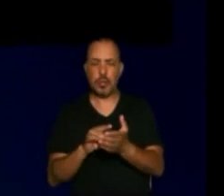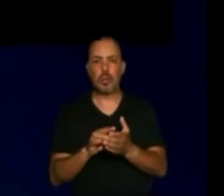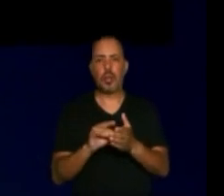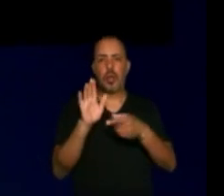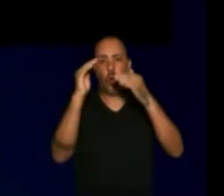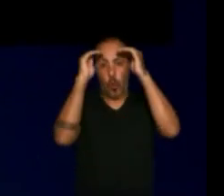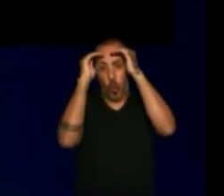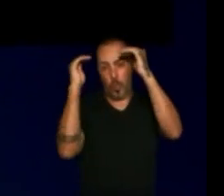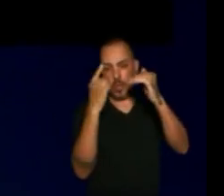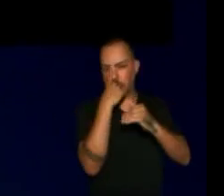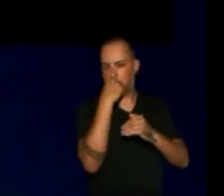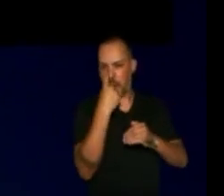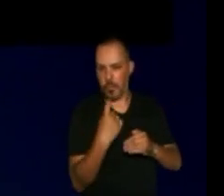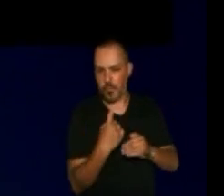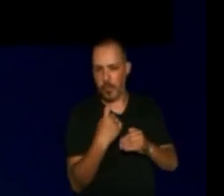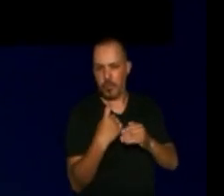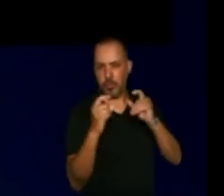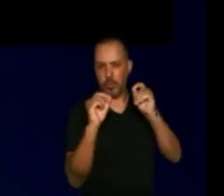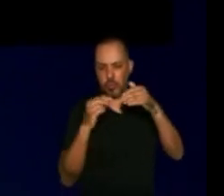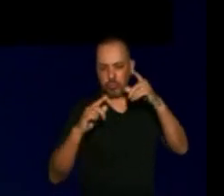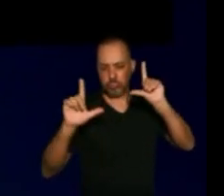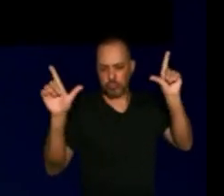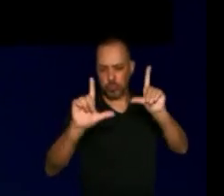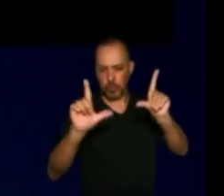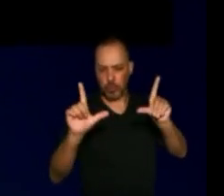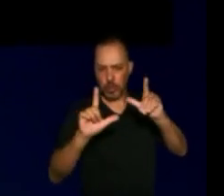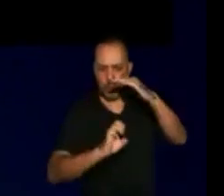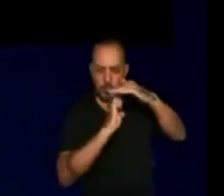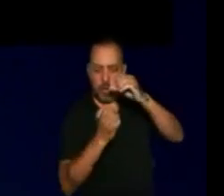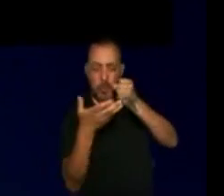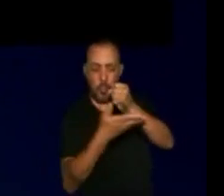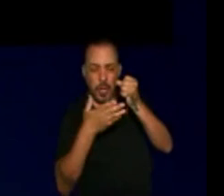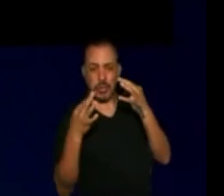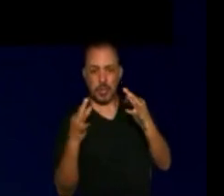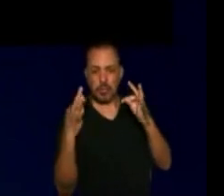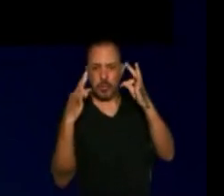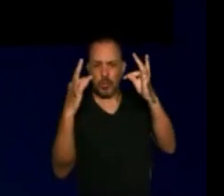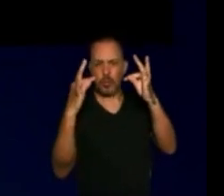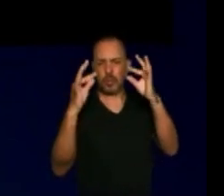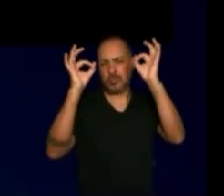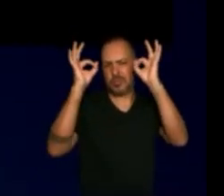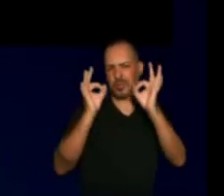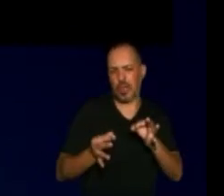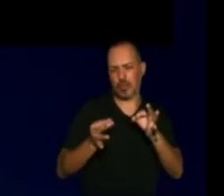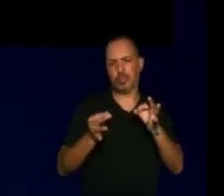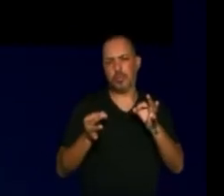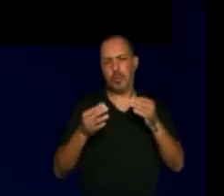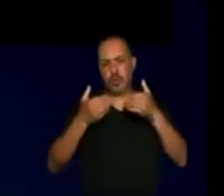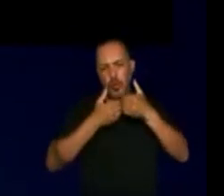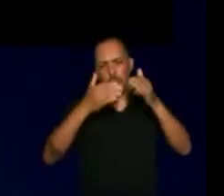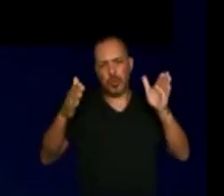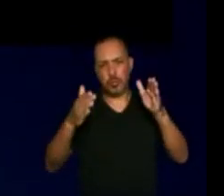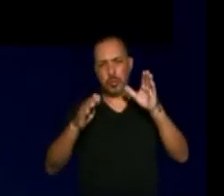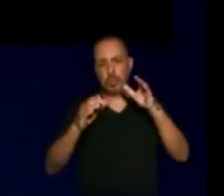como público-alvo do programa, ou seja, ser uma empresa de base tecnológica, com soluções escaláveis, com potencial de abertura e de operação